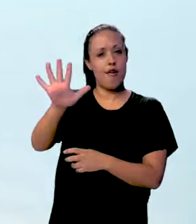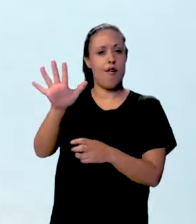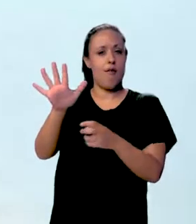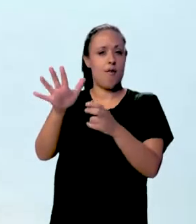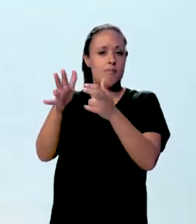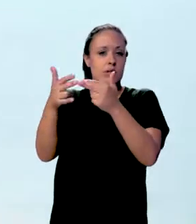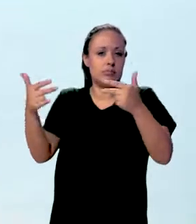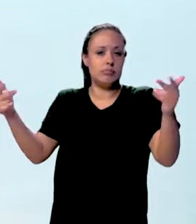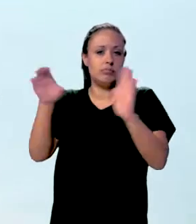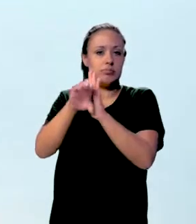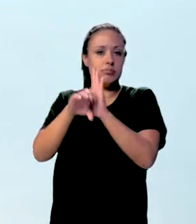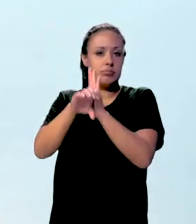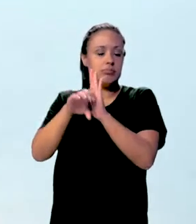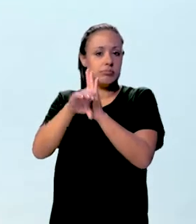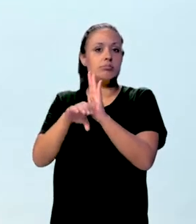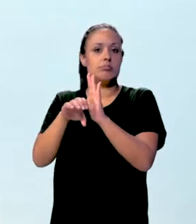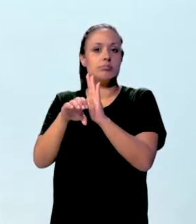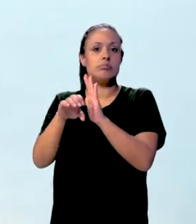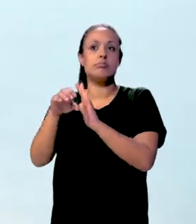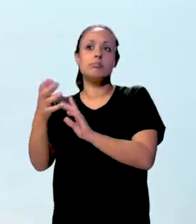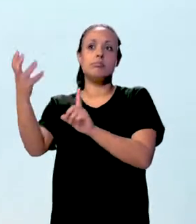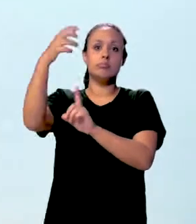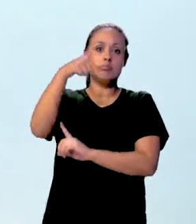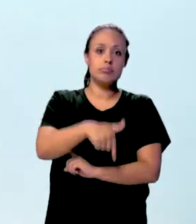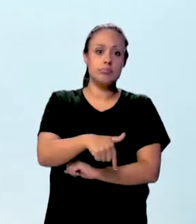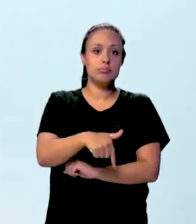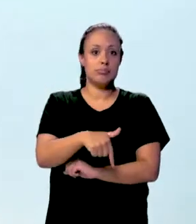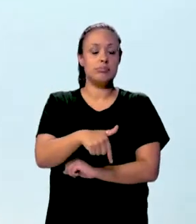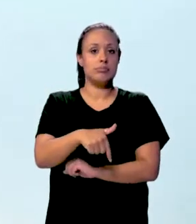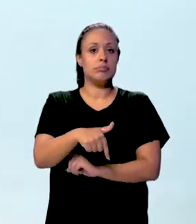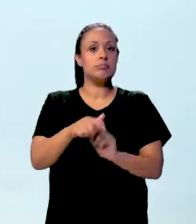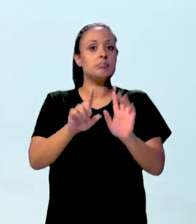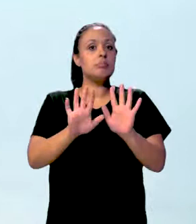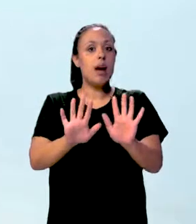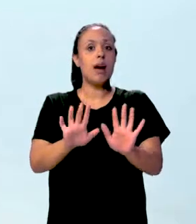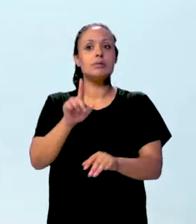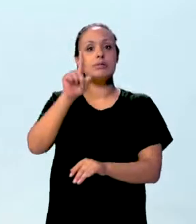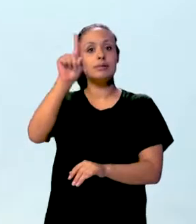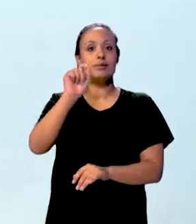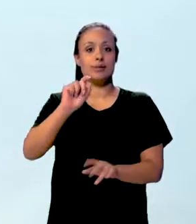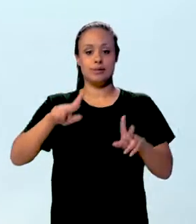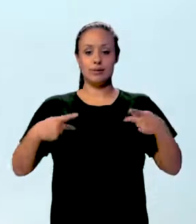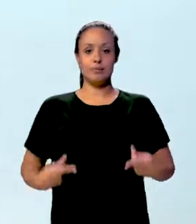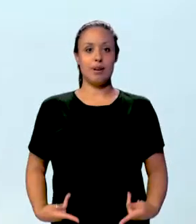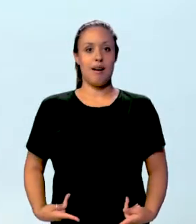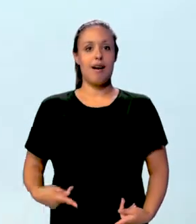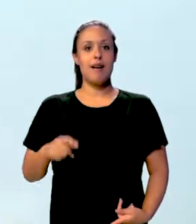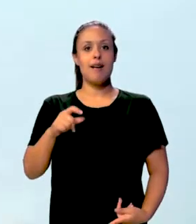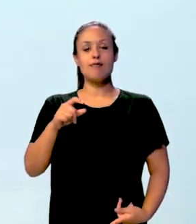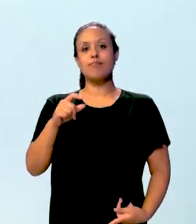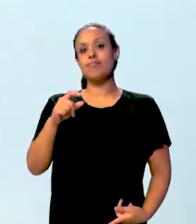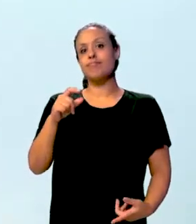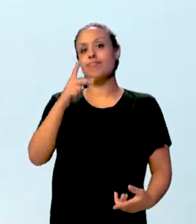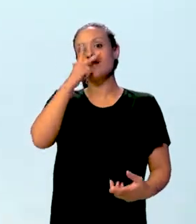europeias que partiam de um humano que era um humano branco, heterossexual, sem deficiência. Então, esse que era o